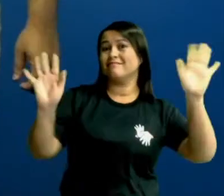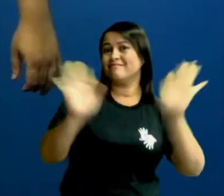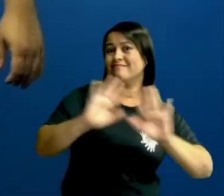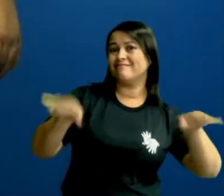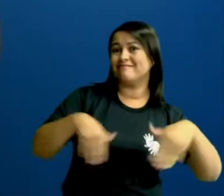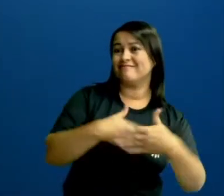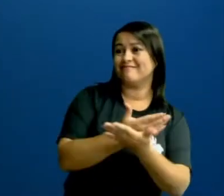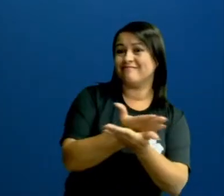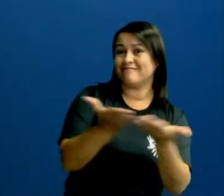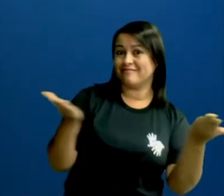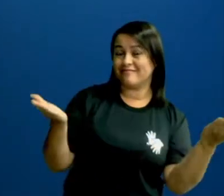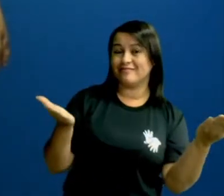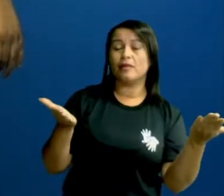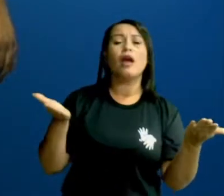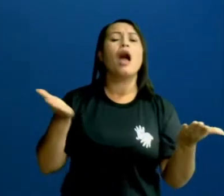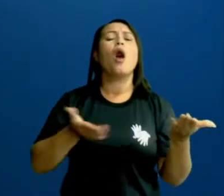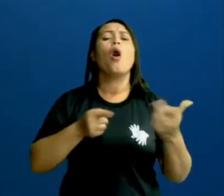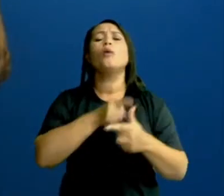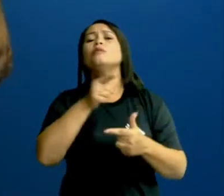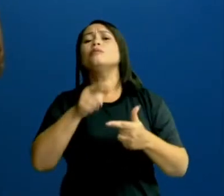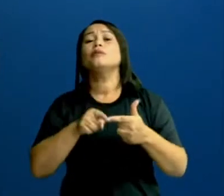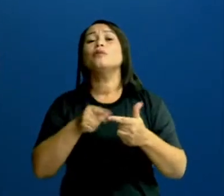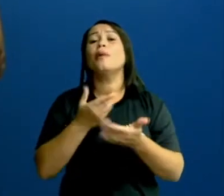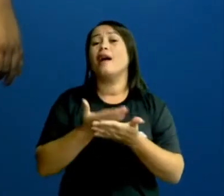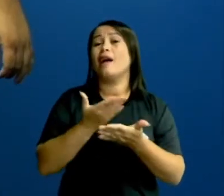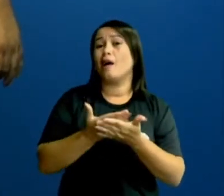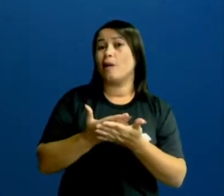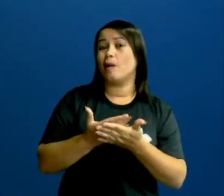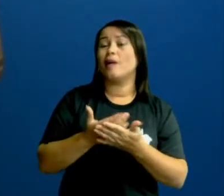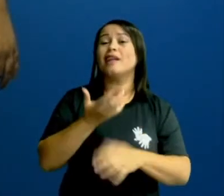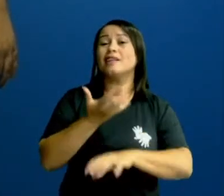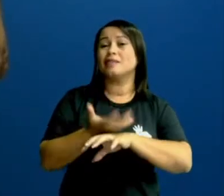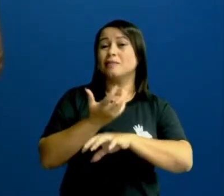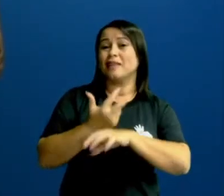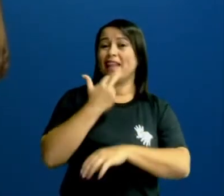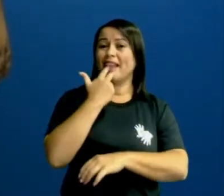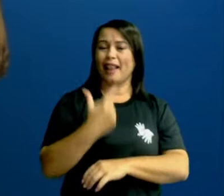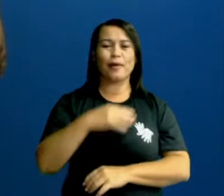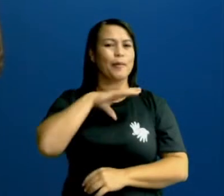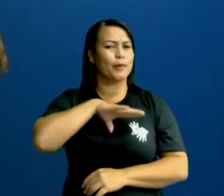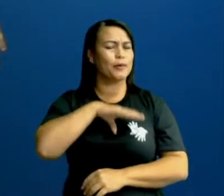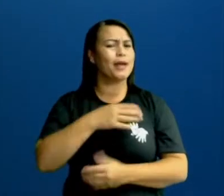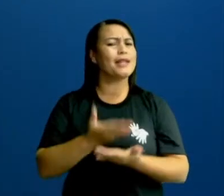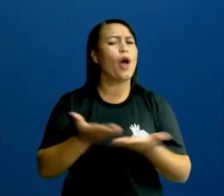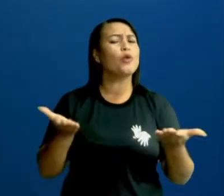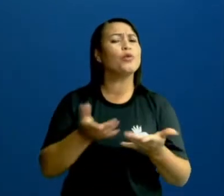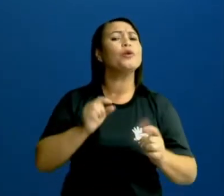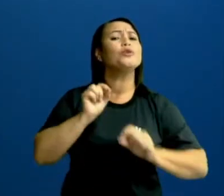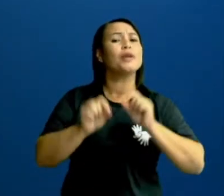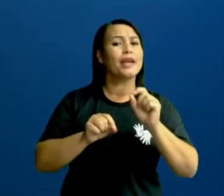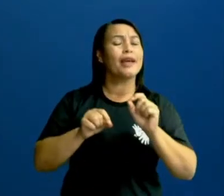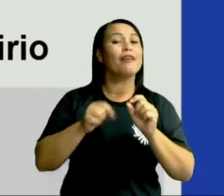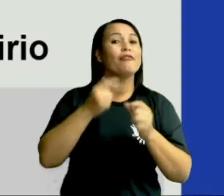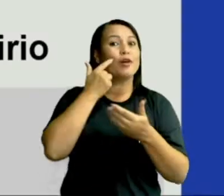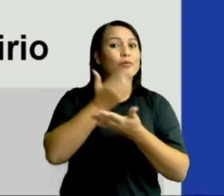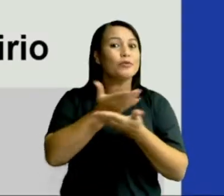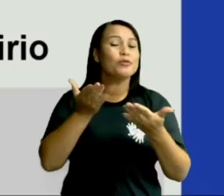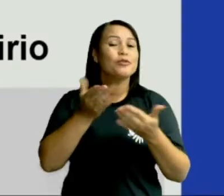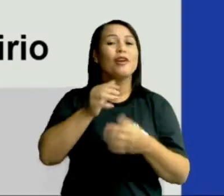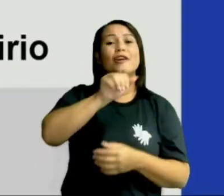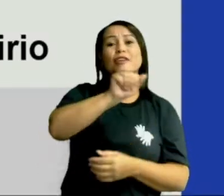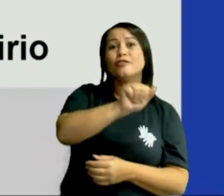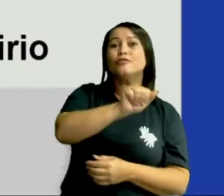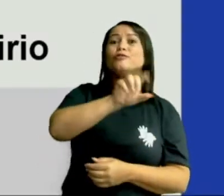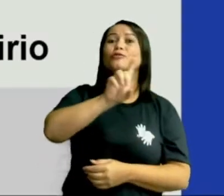Olá, pessoal! Estamos aqui para mais uma aula da disciplina de língua portuguesa. E na aula de hoje nós vamos trabalhar os